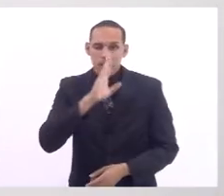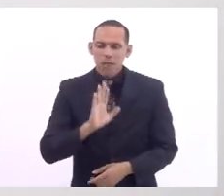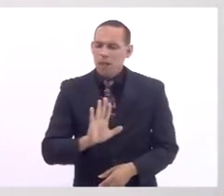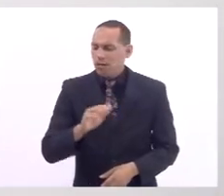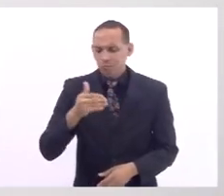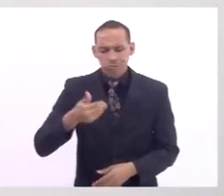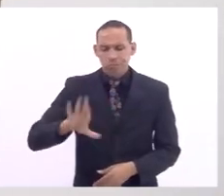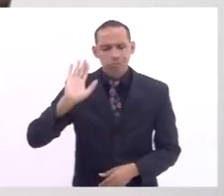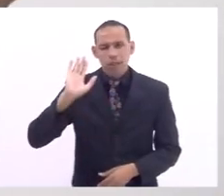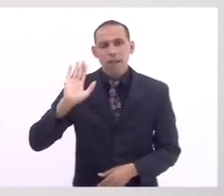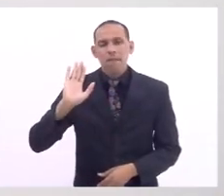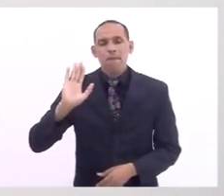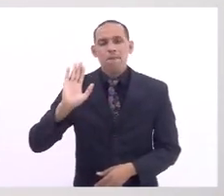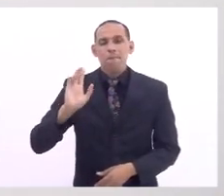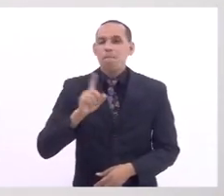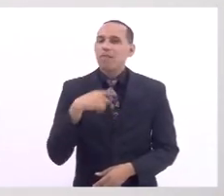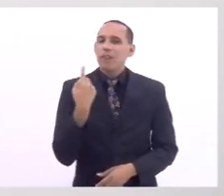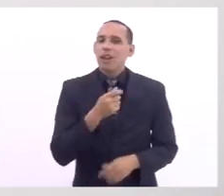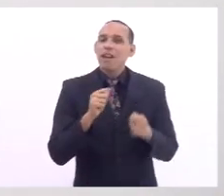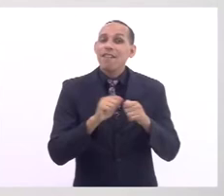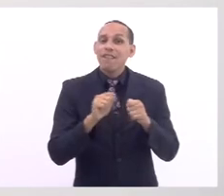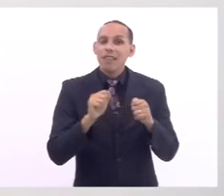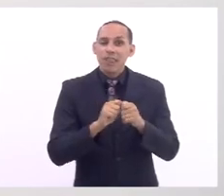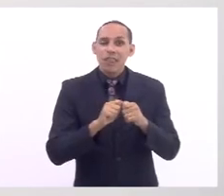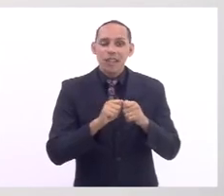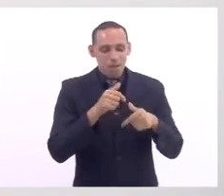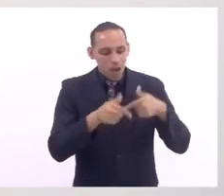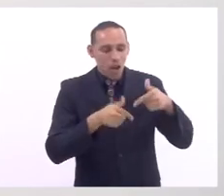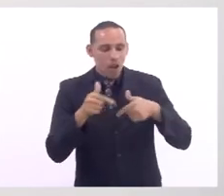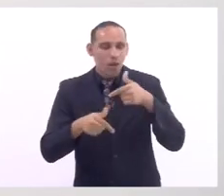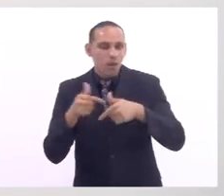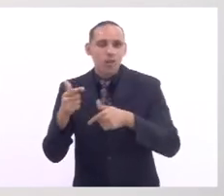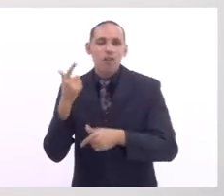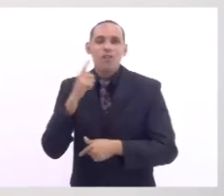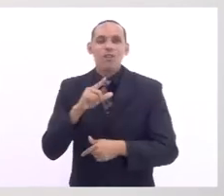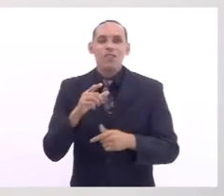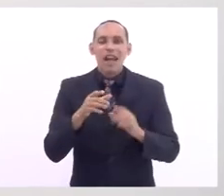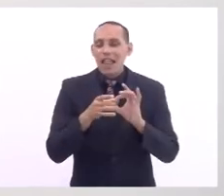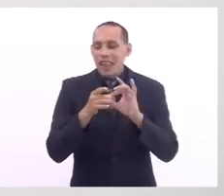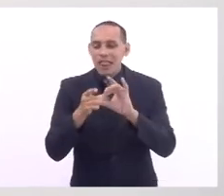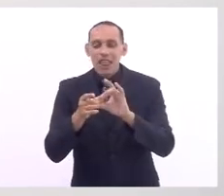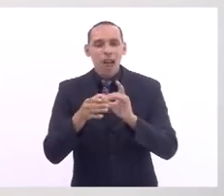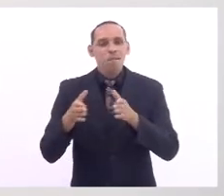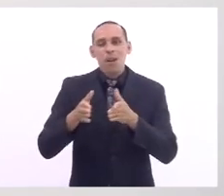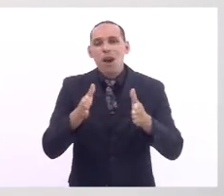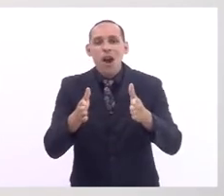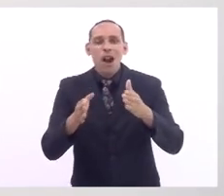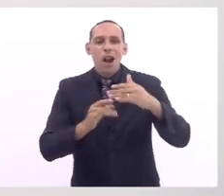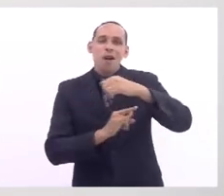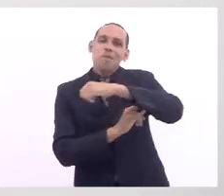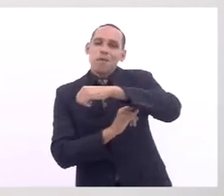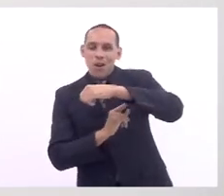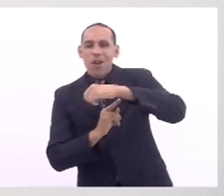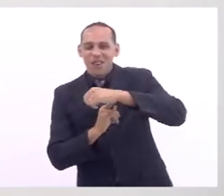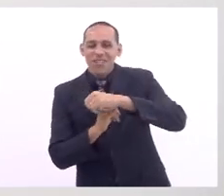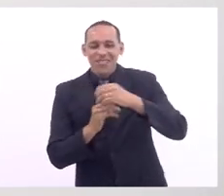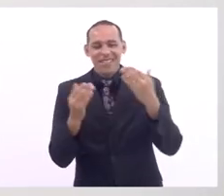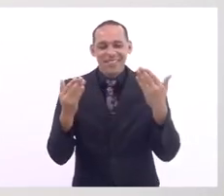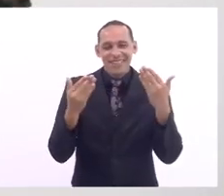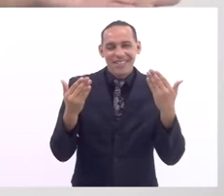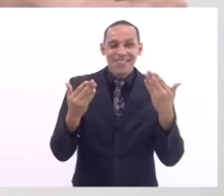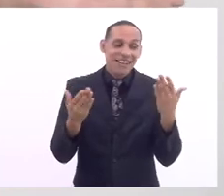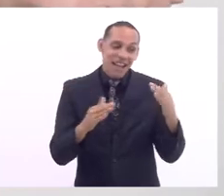isso não importa o que importa é o que a gente faz no sentido de construir pontes e construir caminhos para o futuro início a casa Fluminense